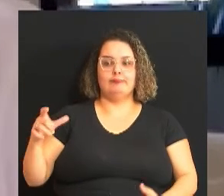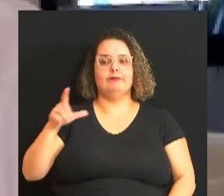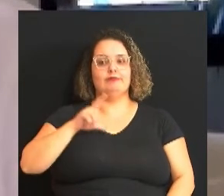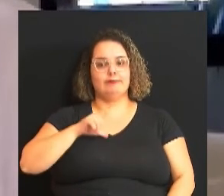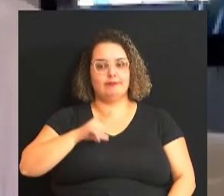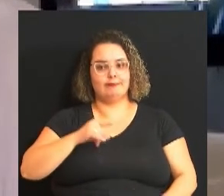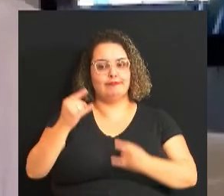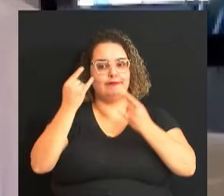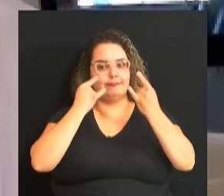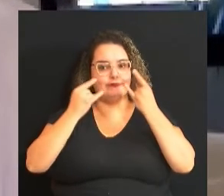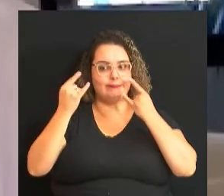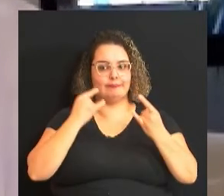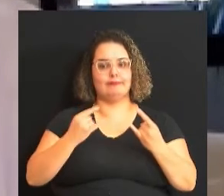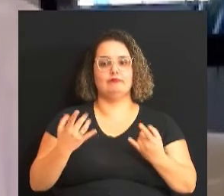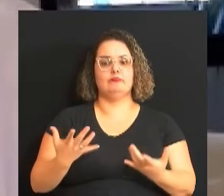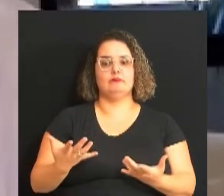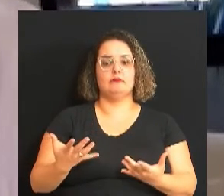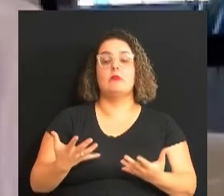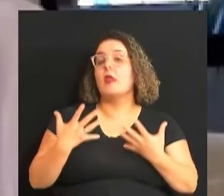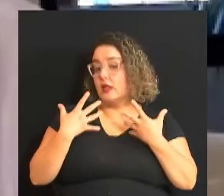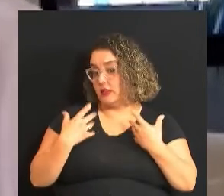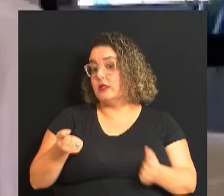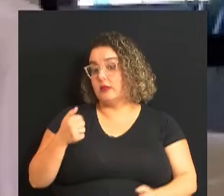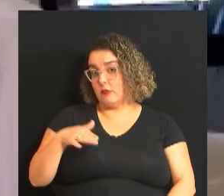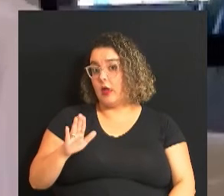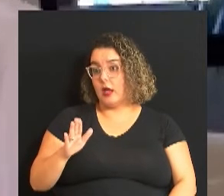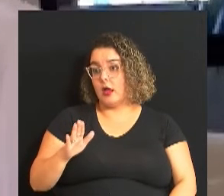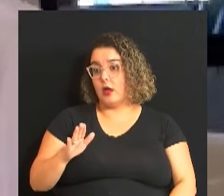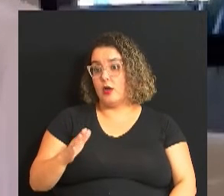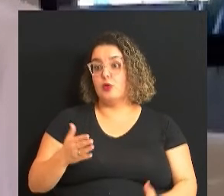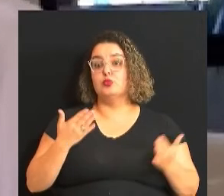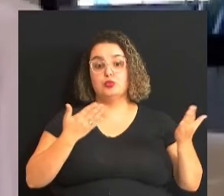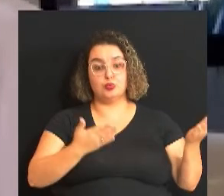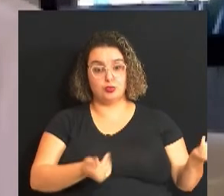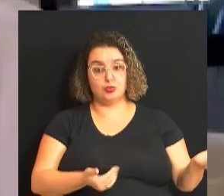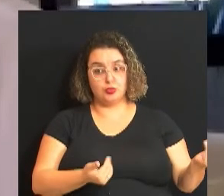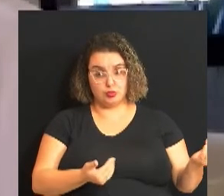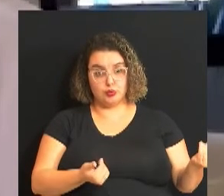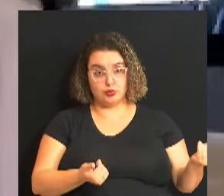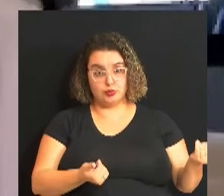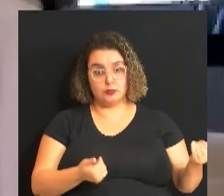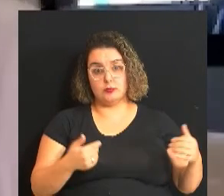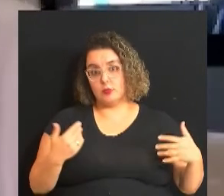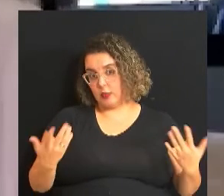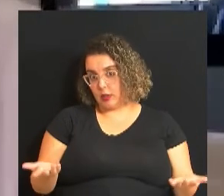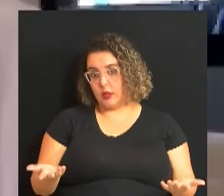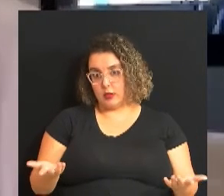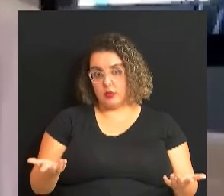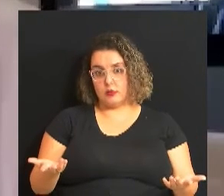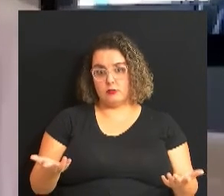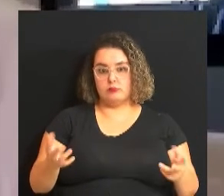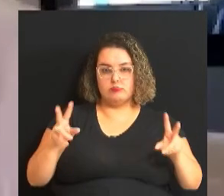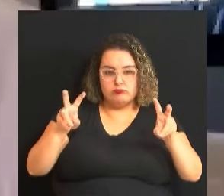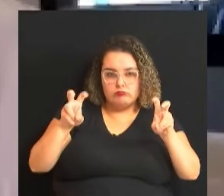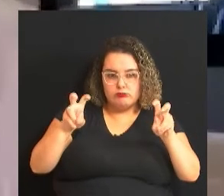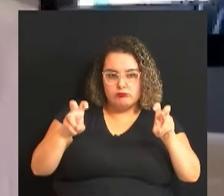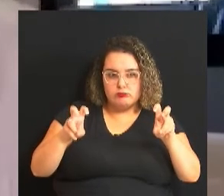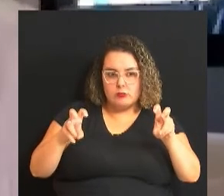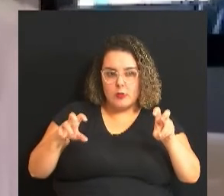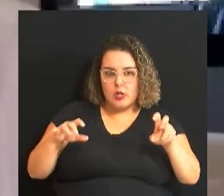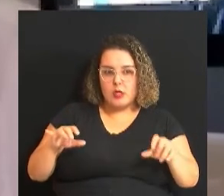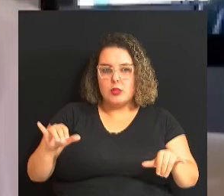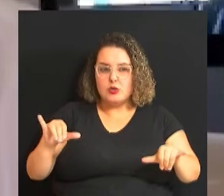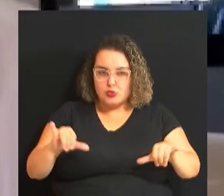a aceitar mais. Os pacientes mais jovens, embora, entre aspas, sofram mais com a